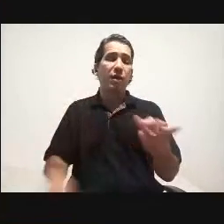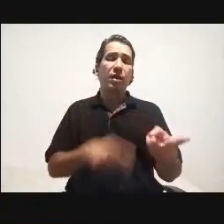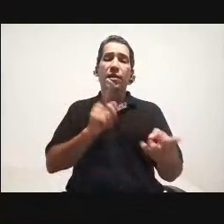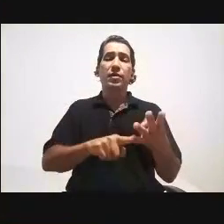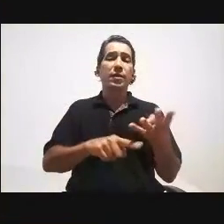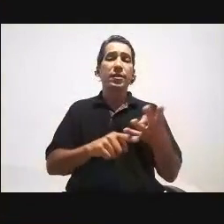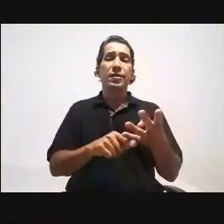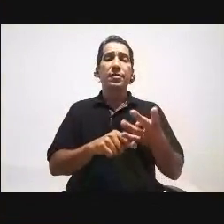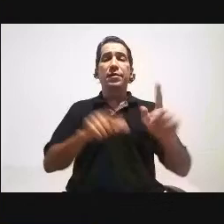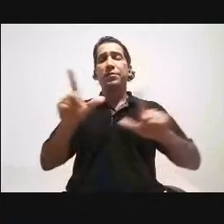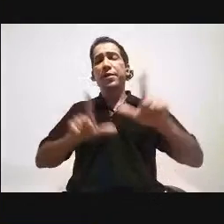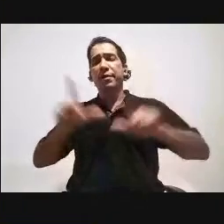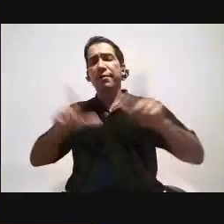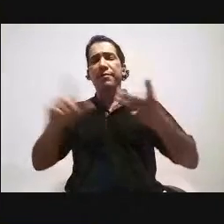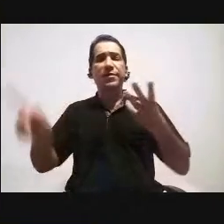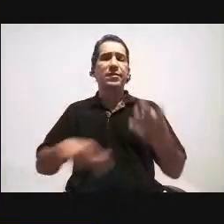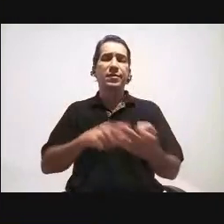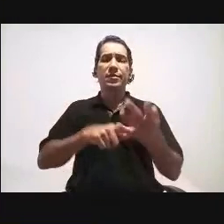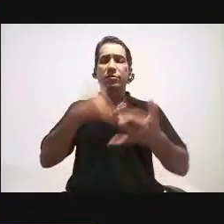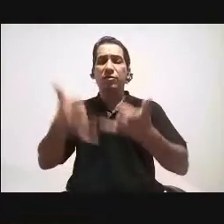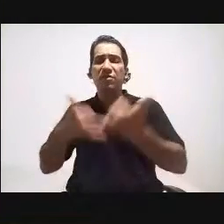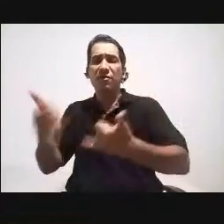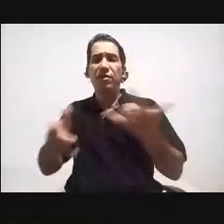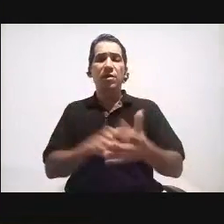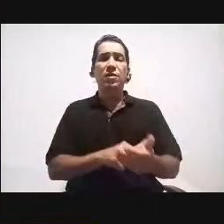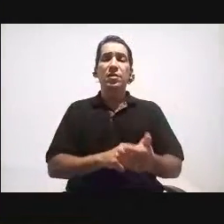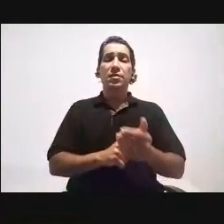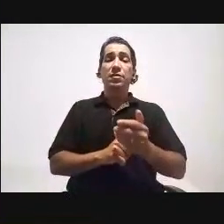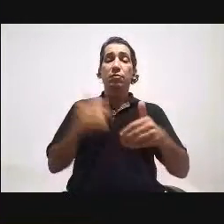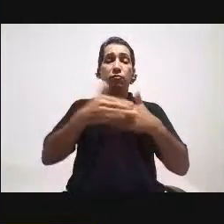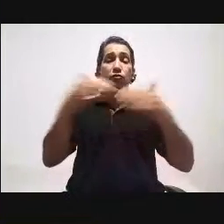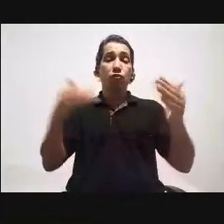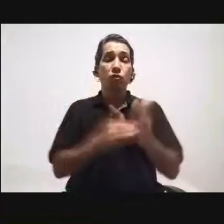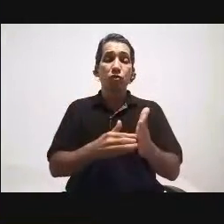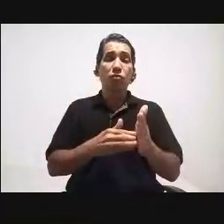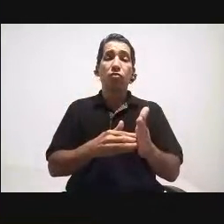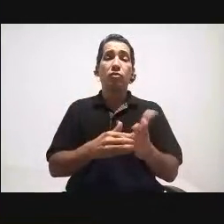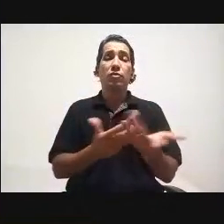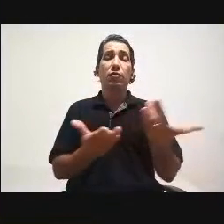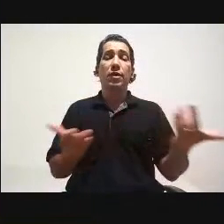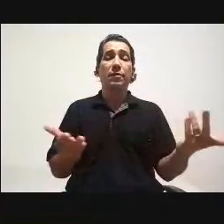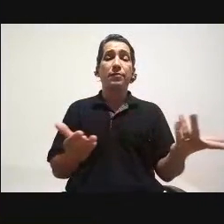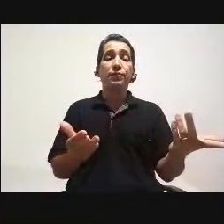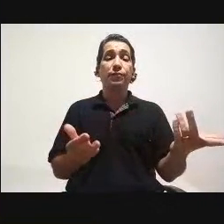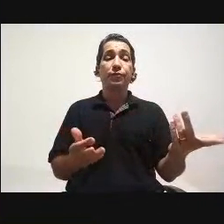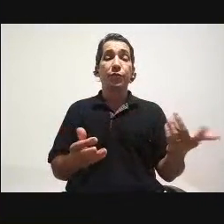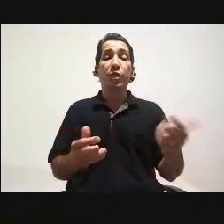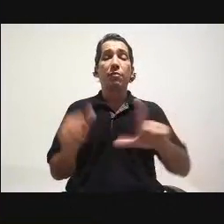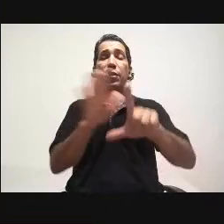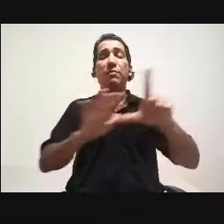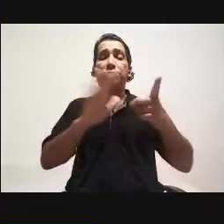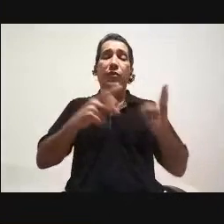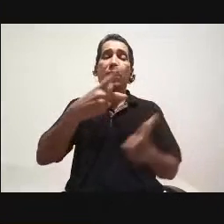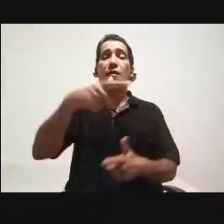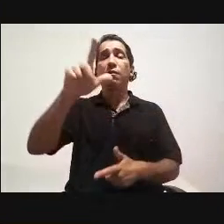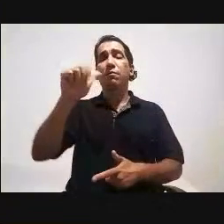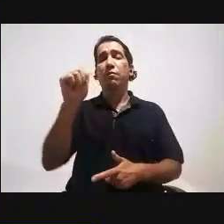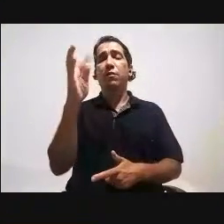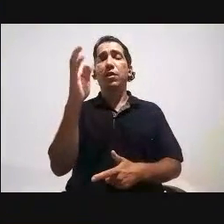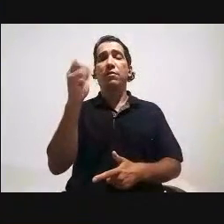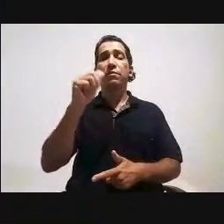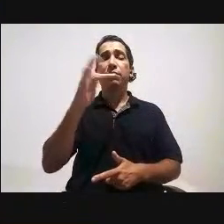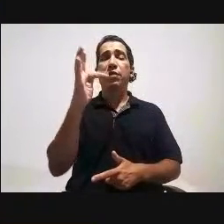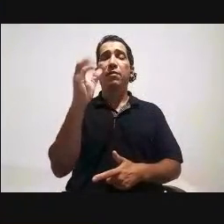entretenimento, tudo vai ser plataforma. E, nesse sentido, é importante salientar um dos aspectos que o Marcelo já